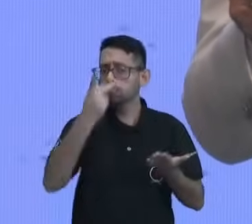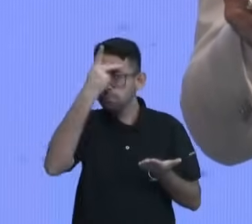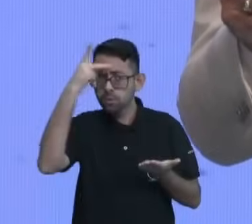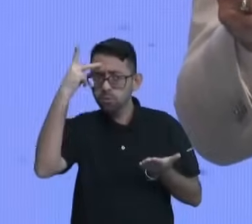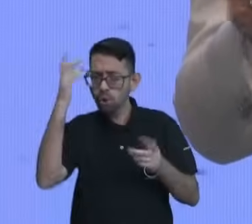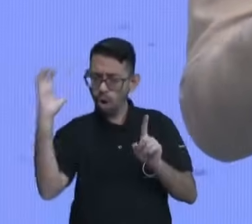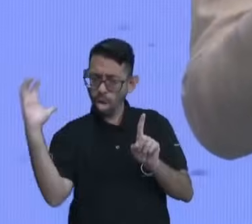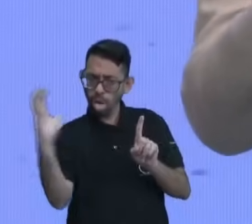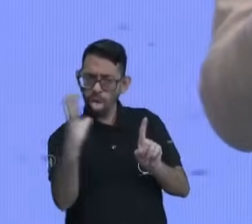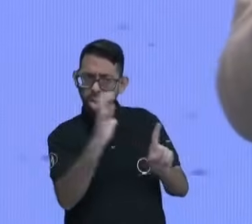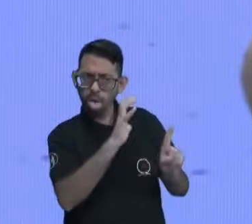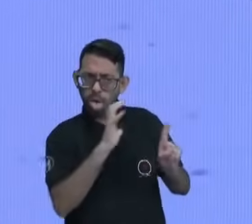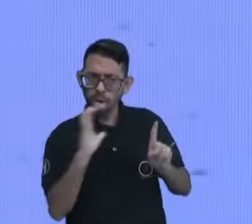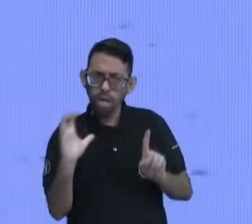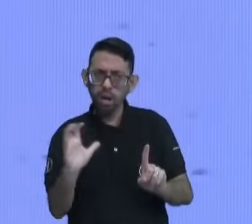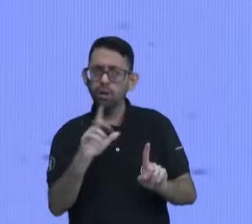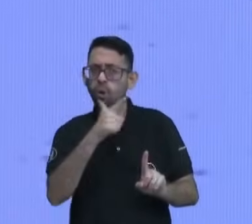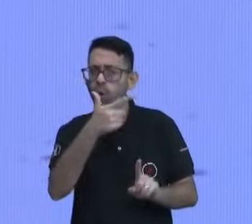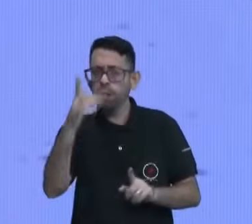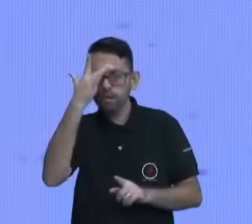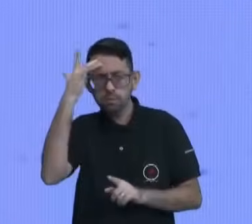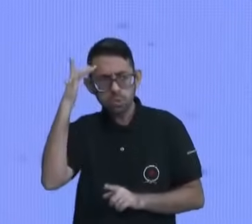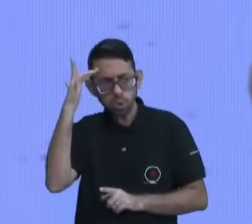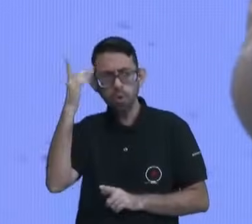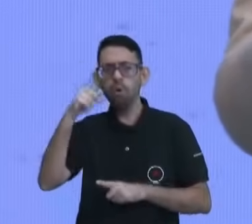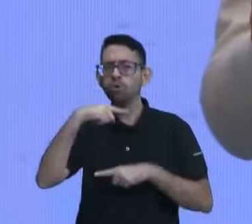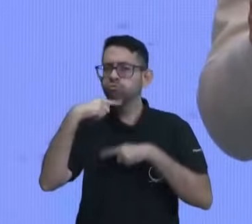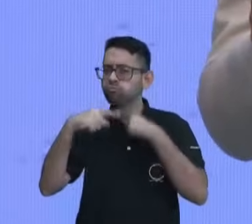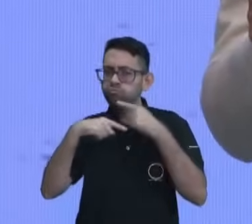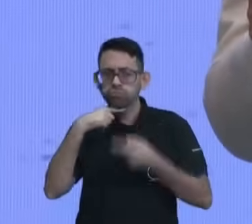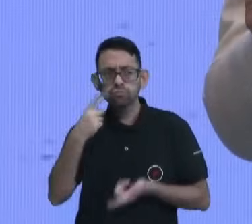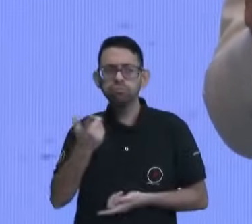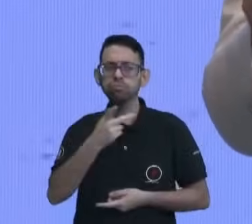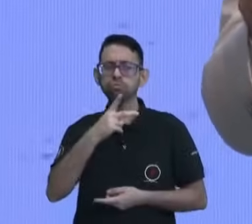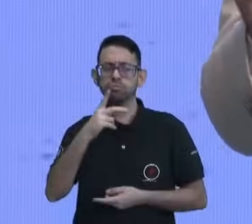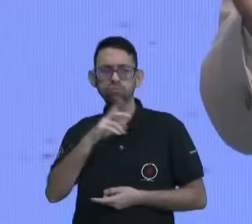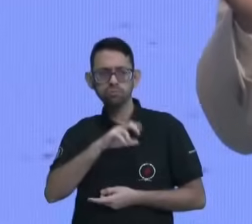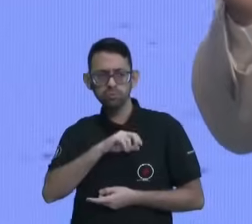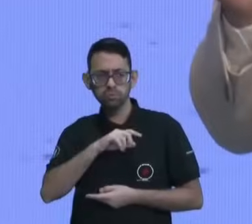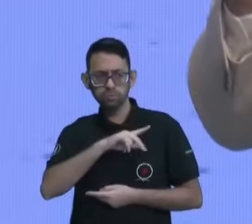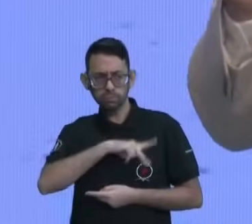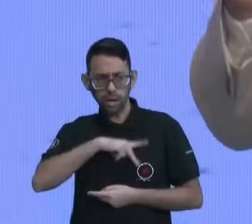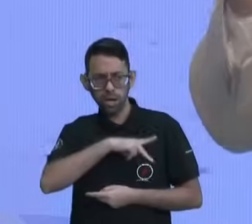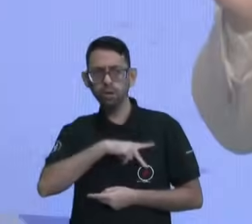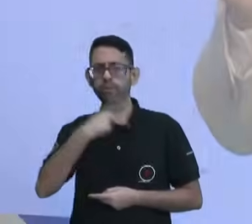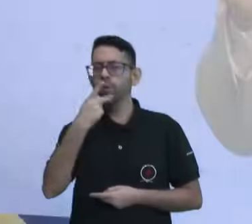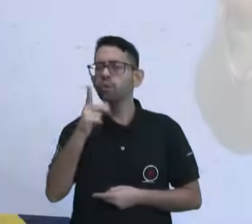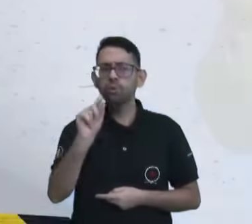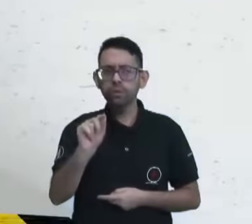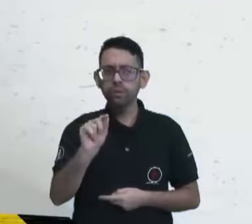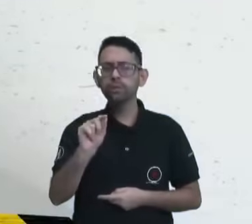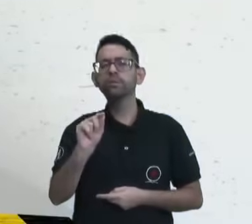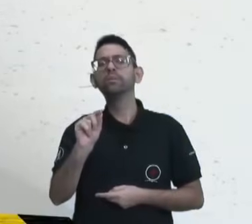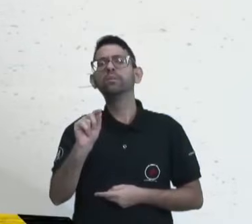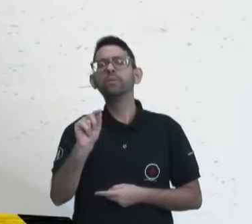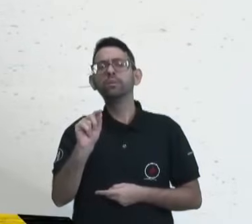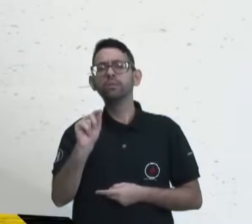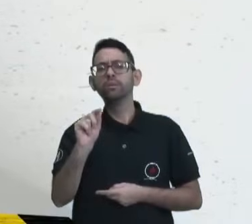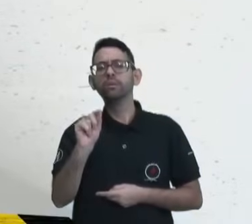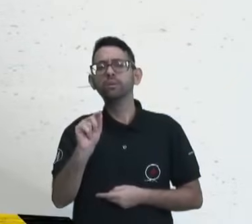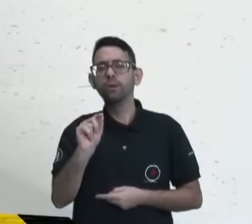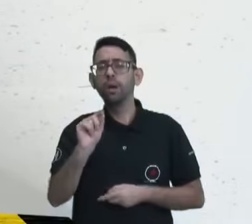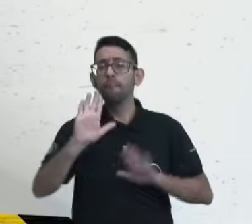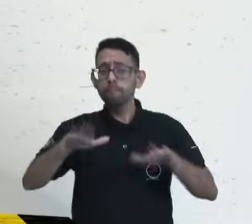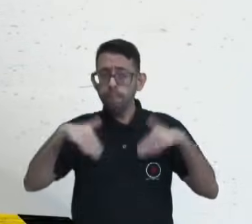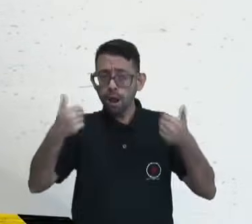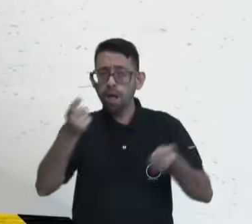apostólico então ele vem e dá essa palavra aqui olha Tomara que vocês me suportem deixa